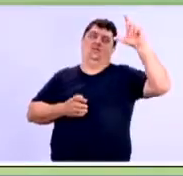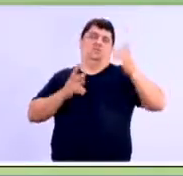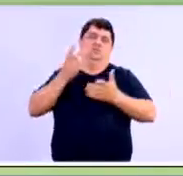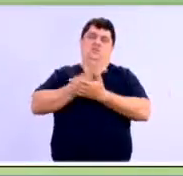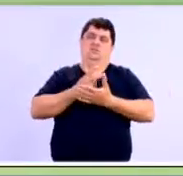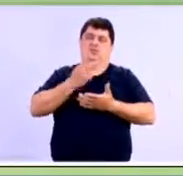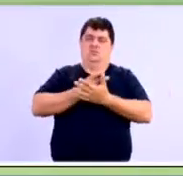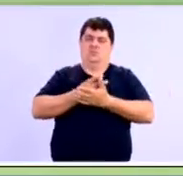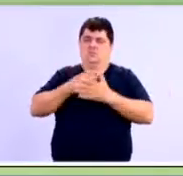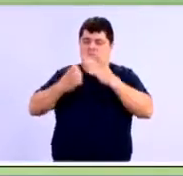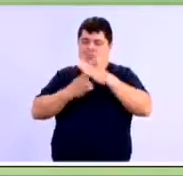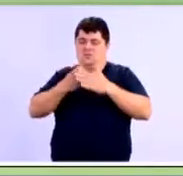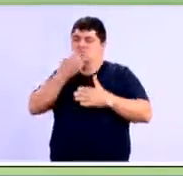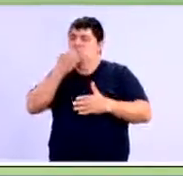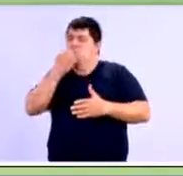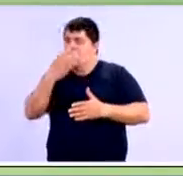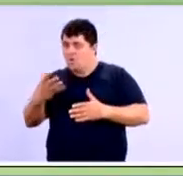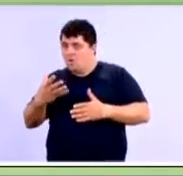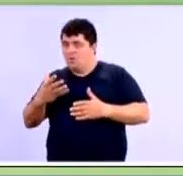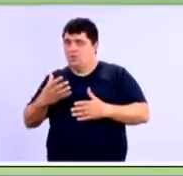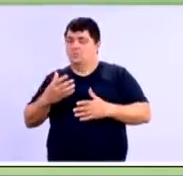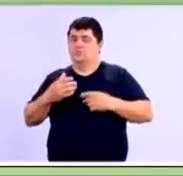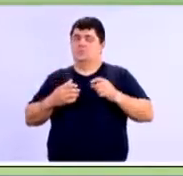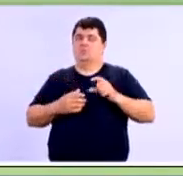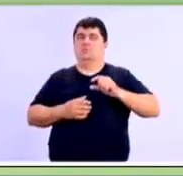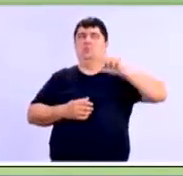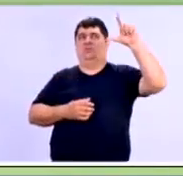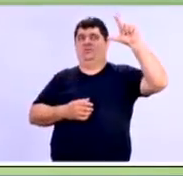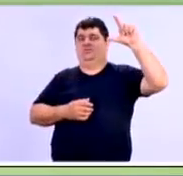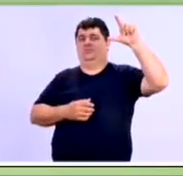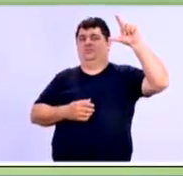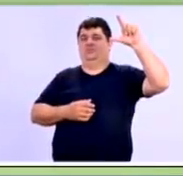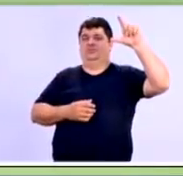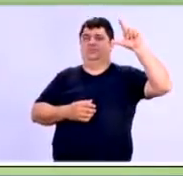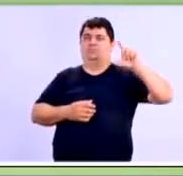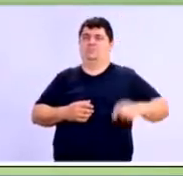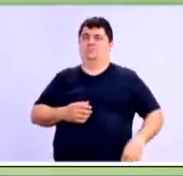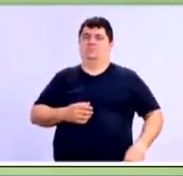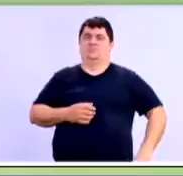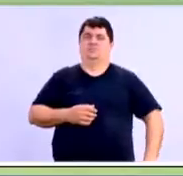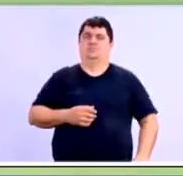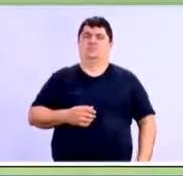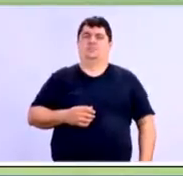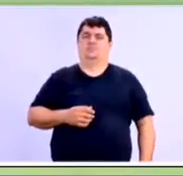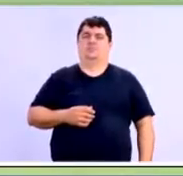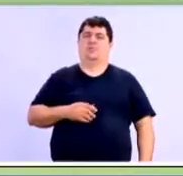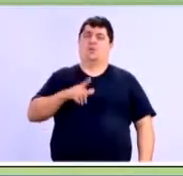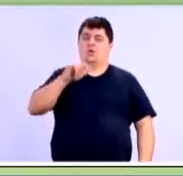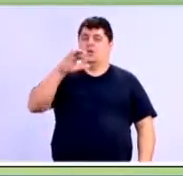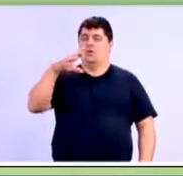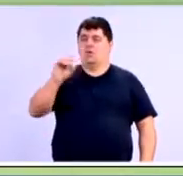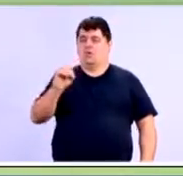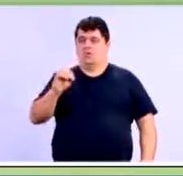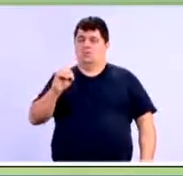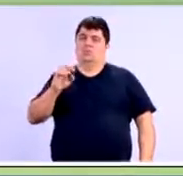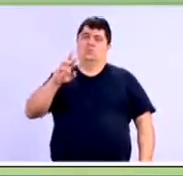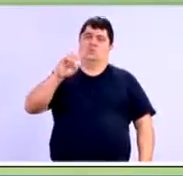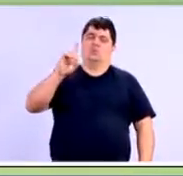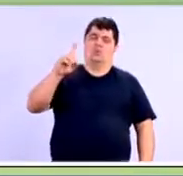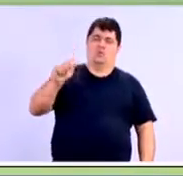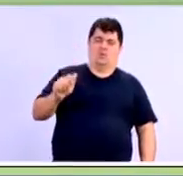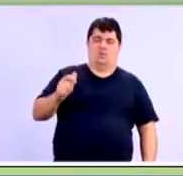Então, para a empresa ficar feliz, de fato direito, ela tem que ter cada vez mais ou lucro ou